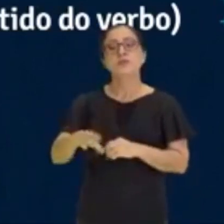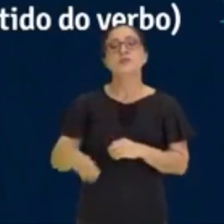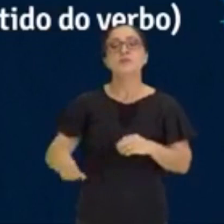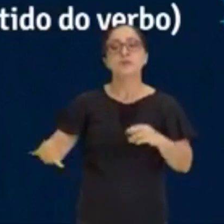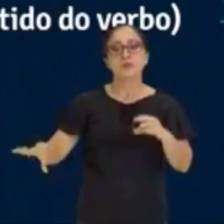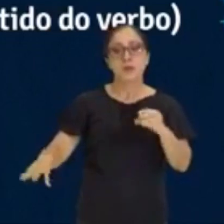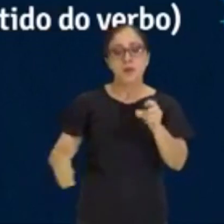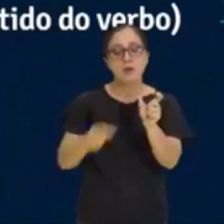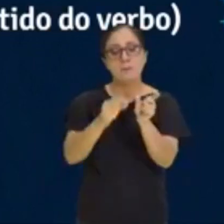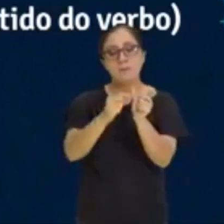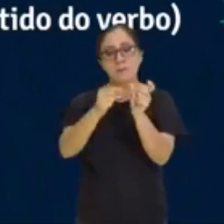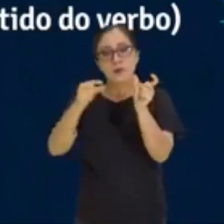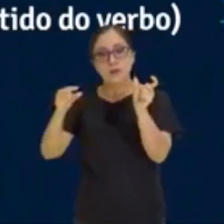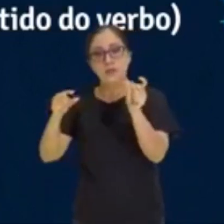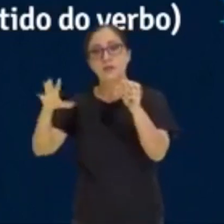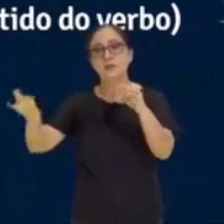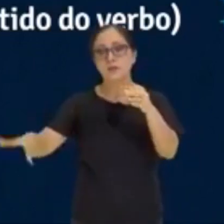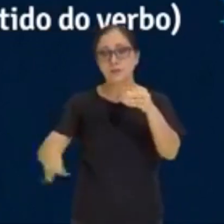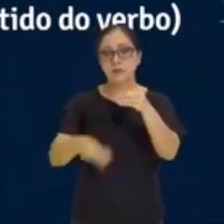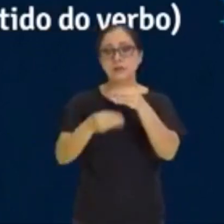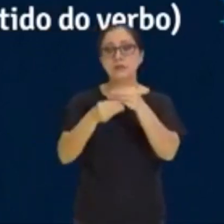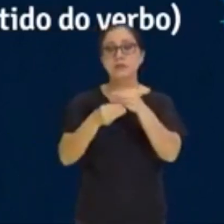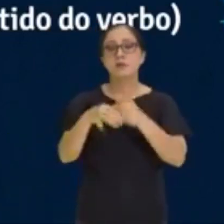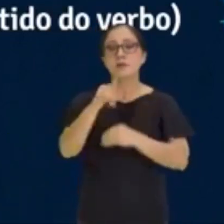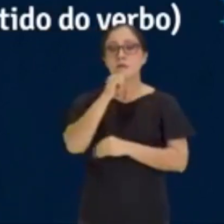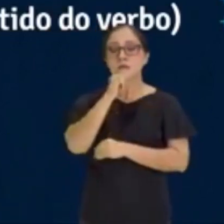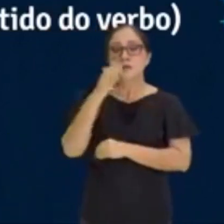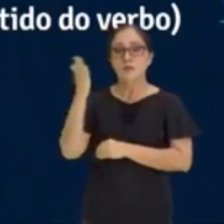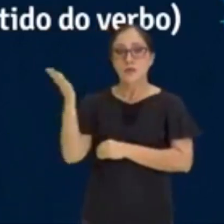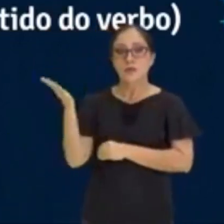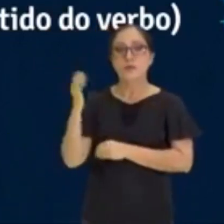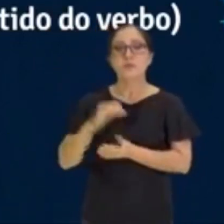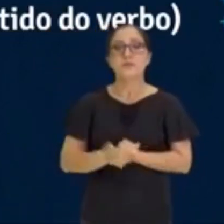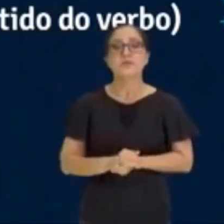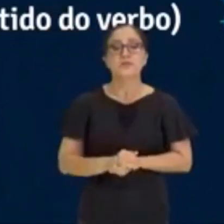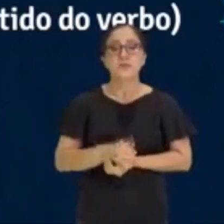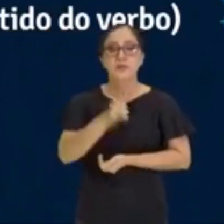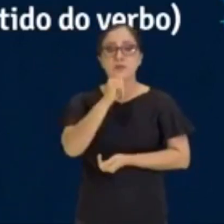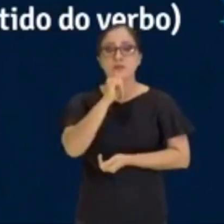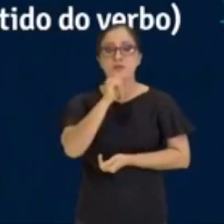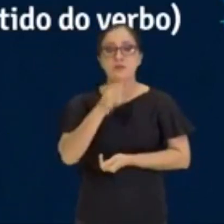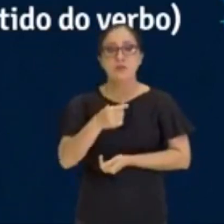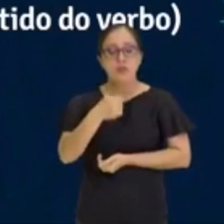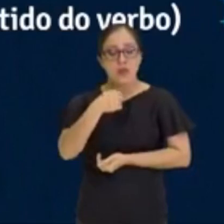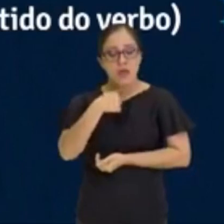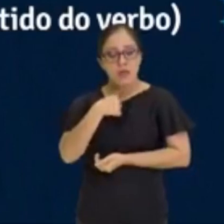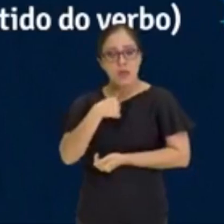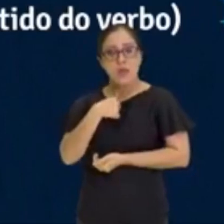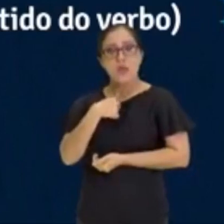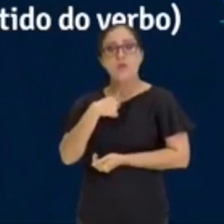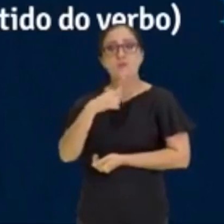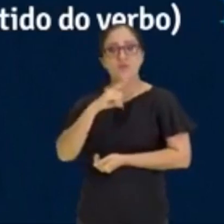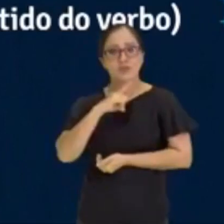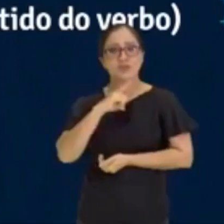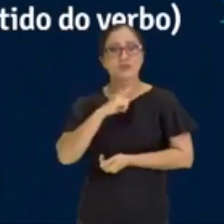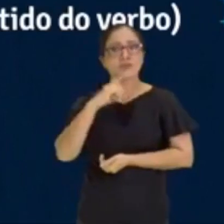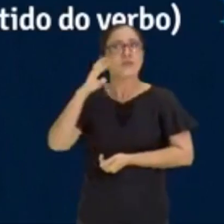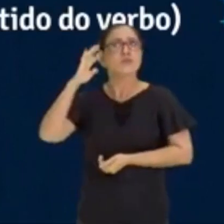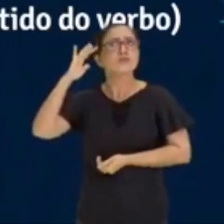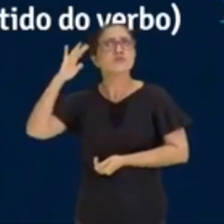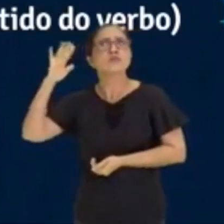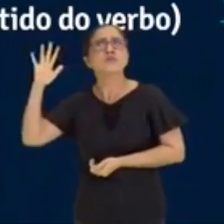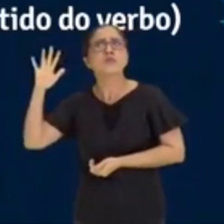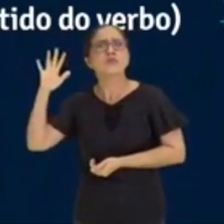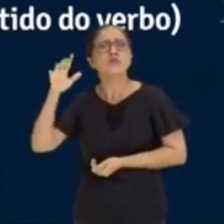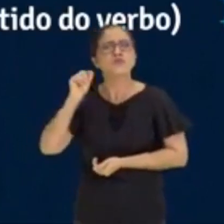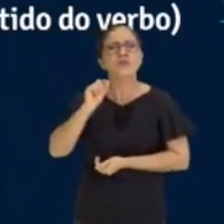complementos. Observe nos exemplos. Olhem só esse primeiro exemplo. Eu tive um sonho de